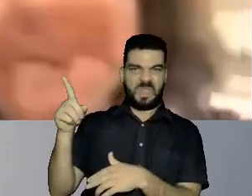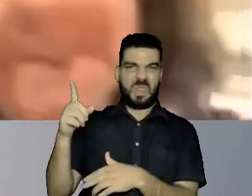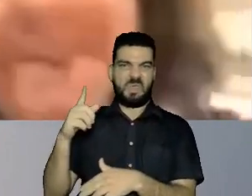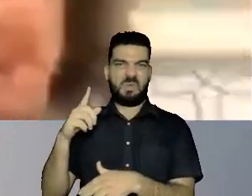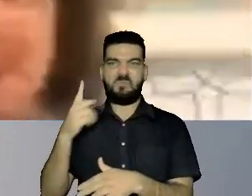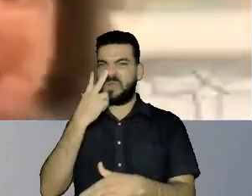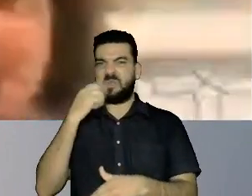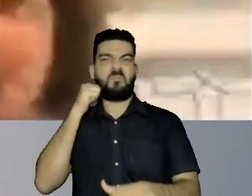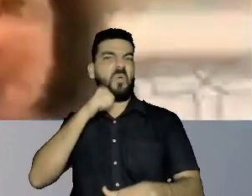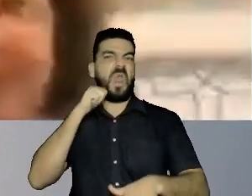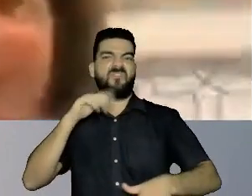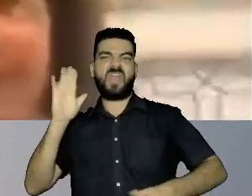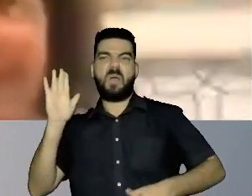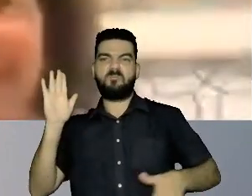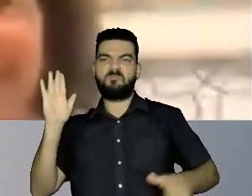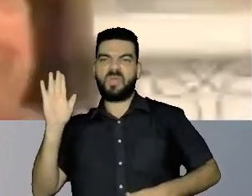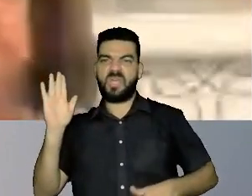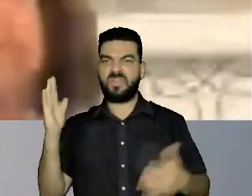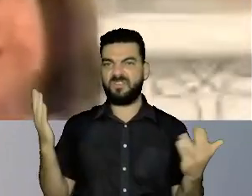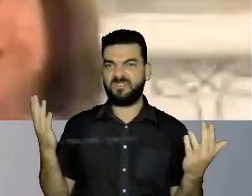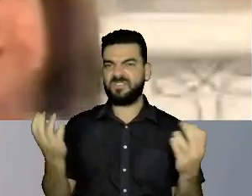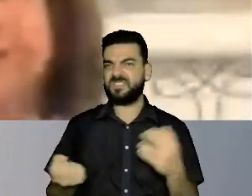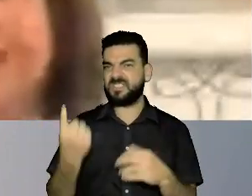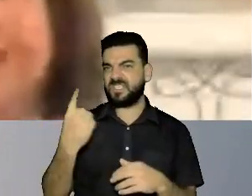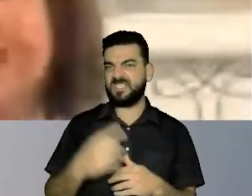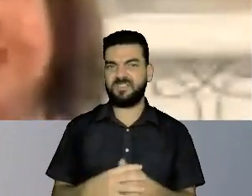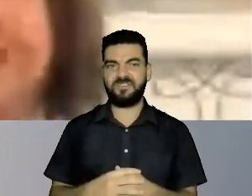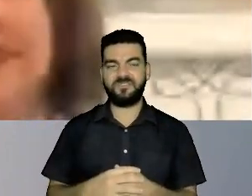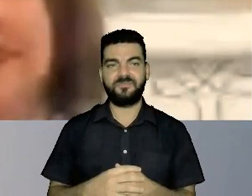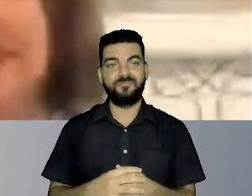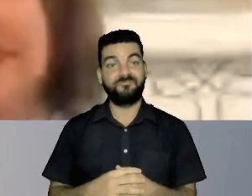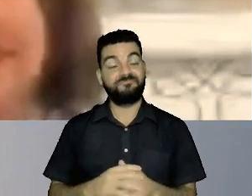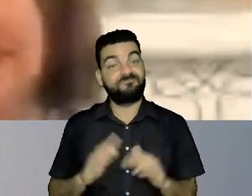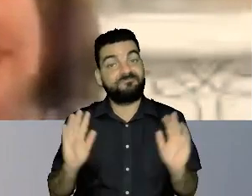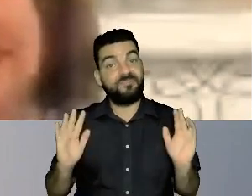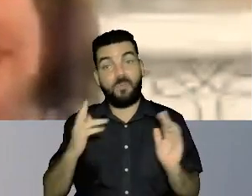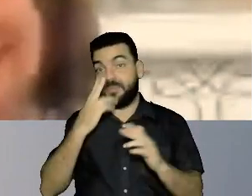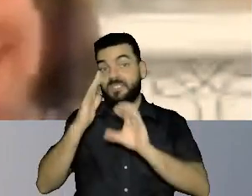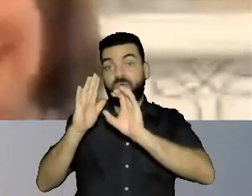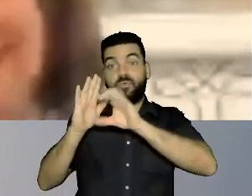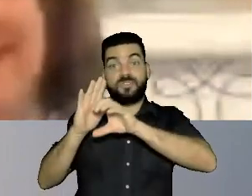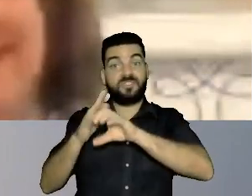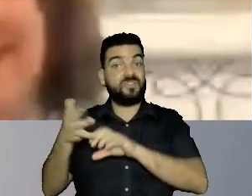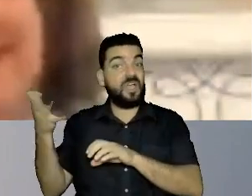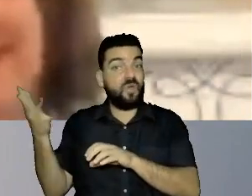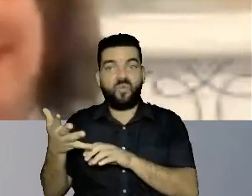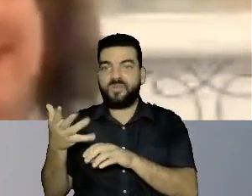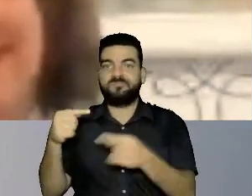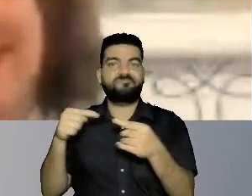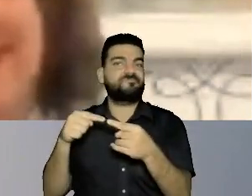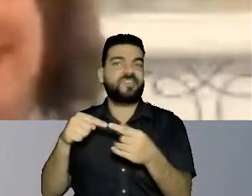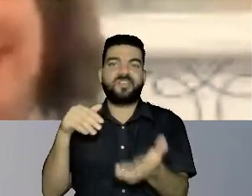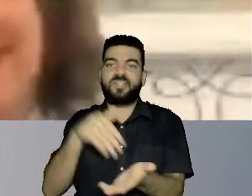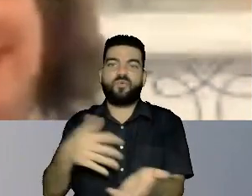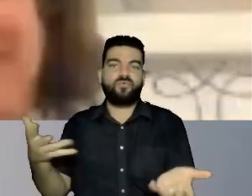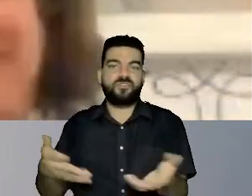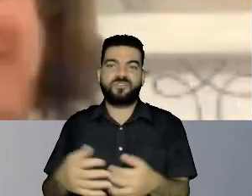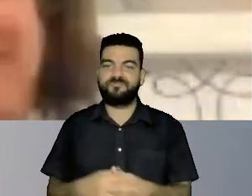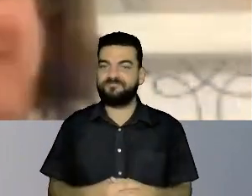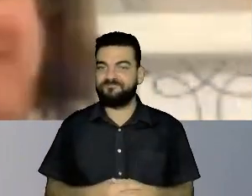de rua, a artista profissional, aquela que vai para a rua, ela é sempre mal vista, né, ela é moralmente mal vista.